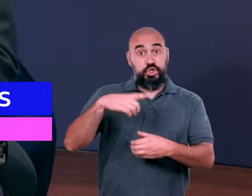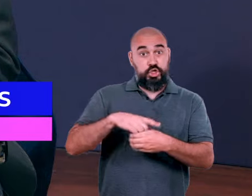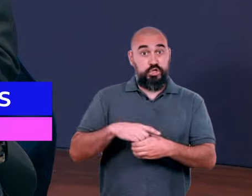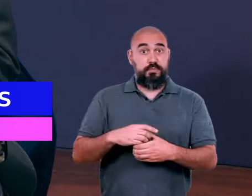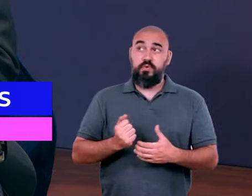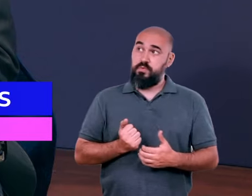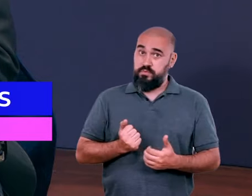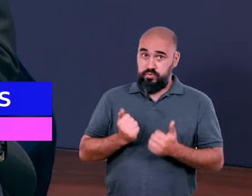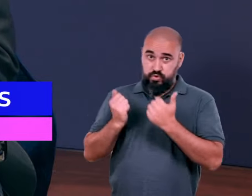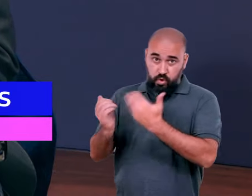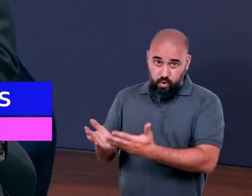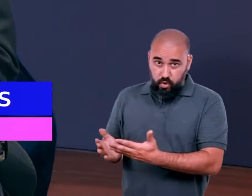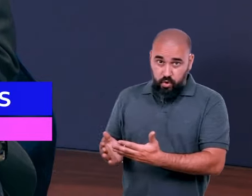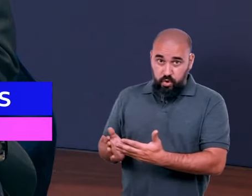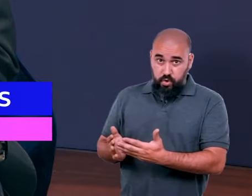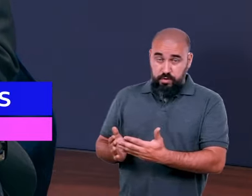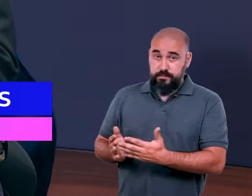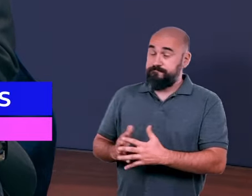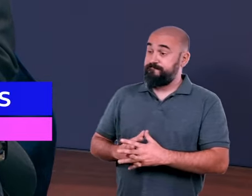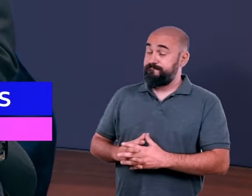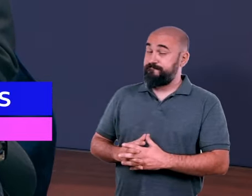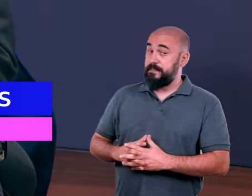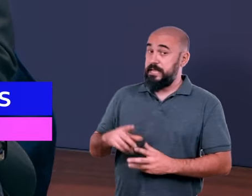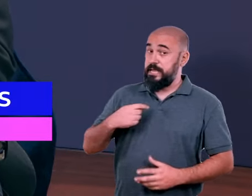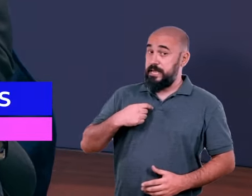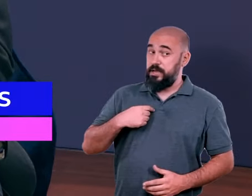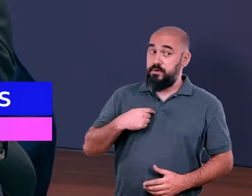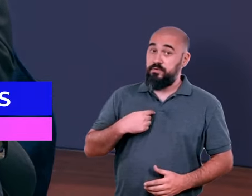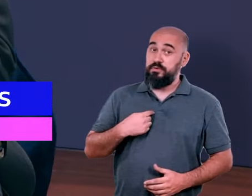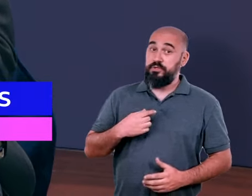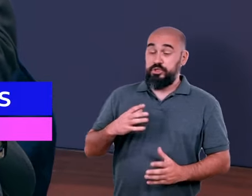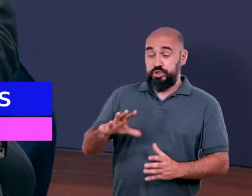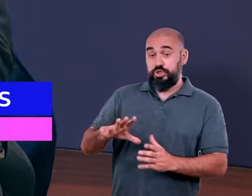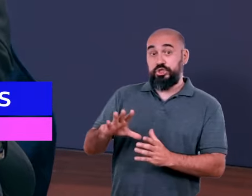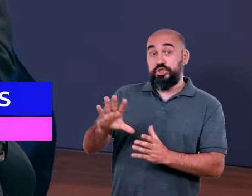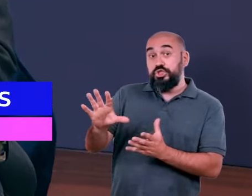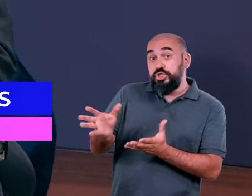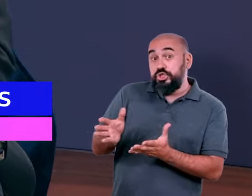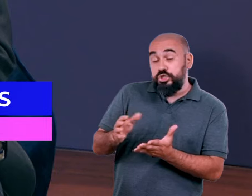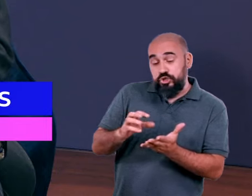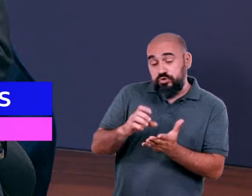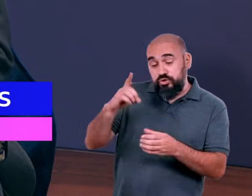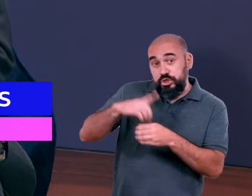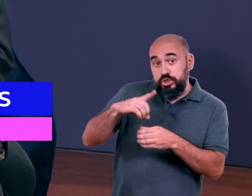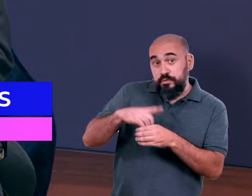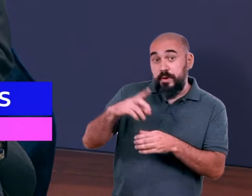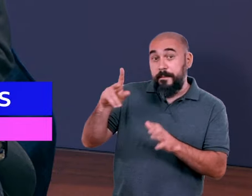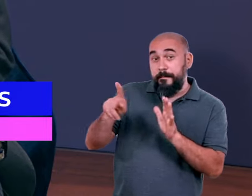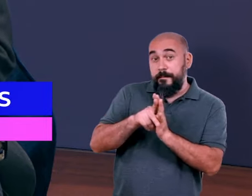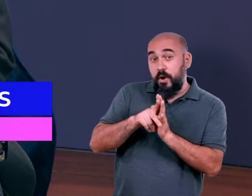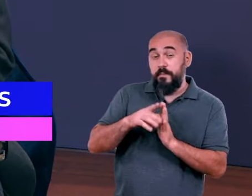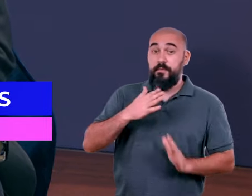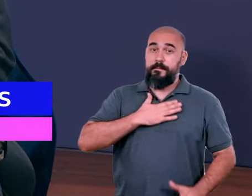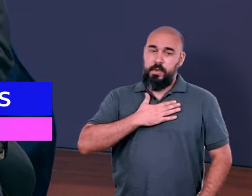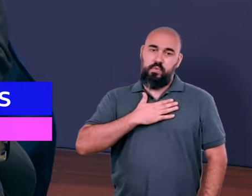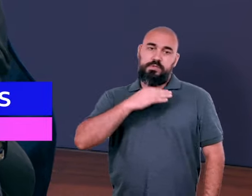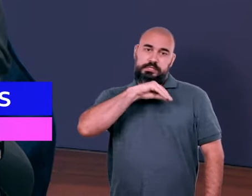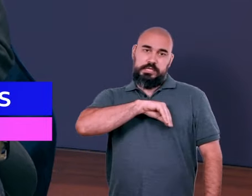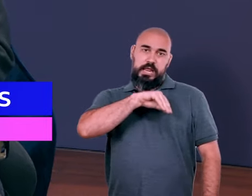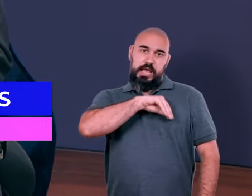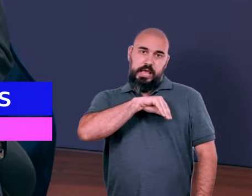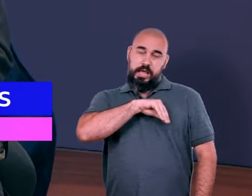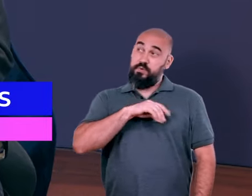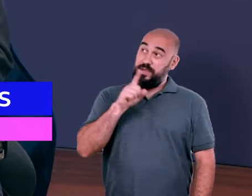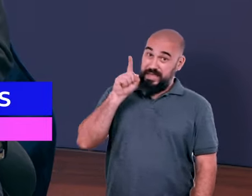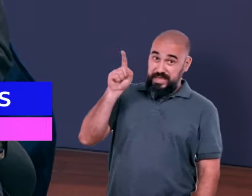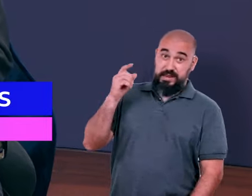que me sobra, mas eu retiro daquilo que entra, o meu salário, primeiro, antes de